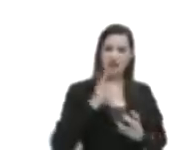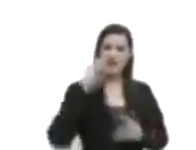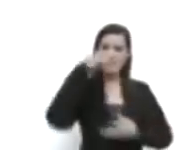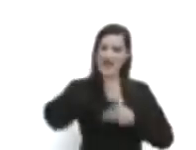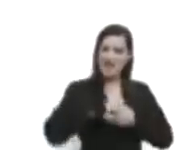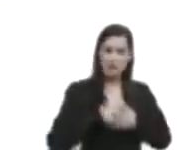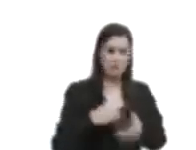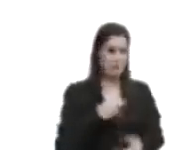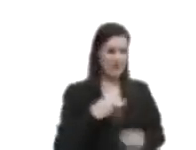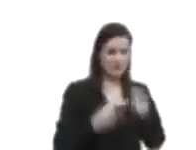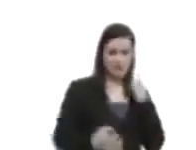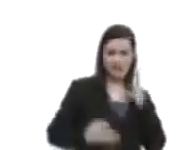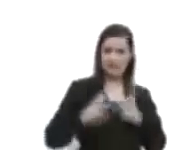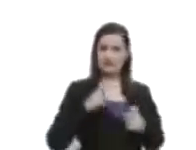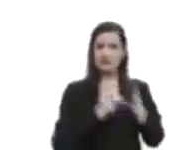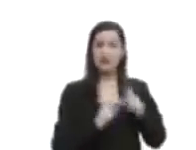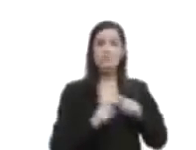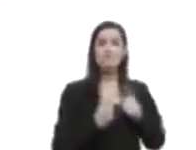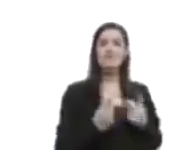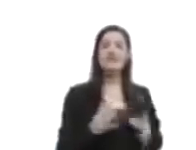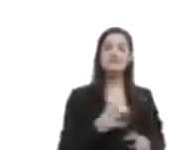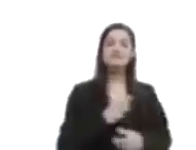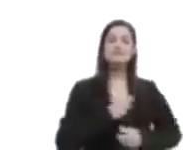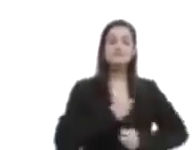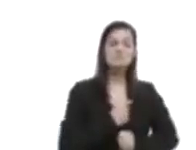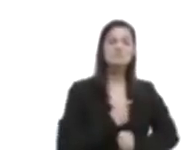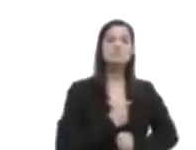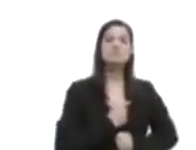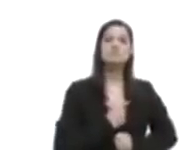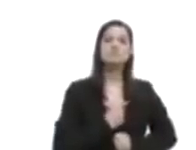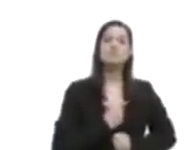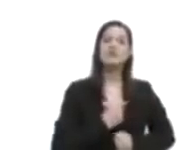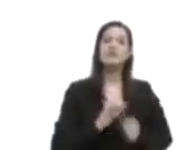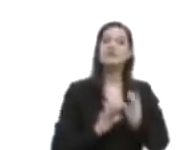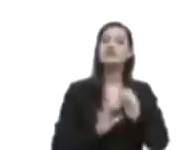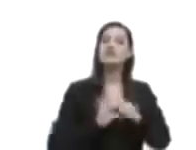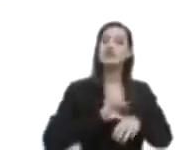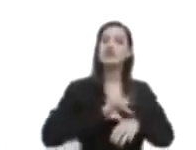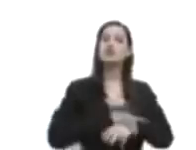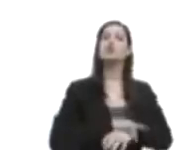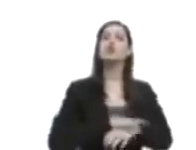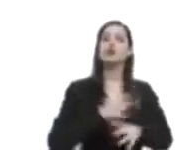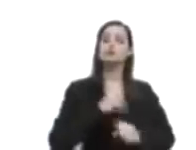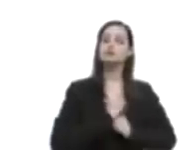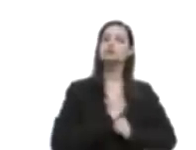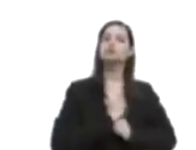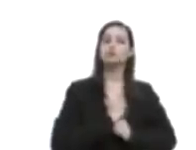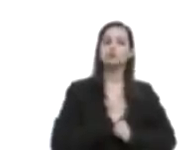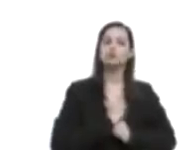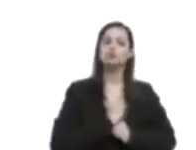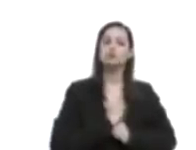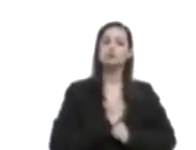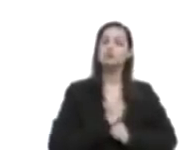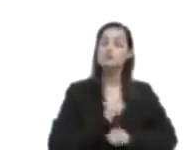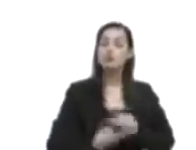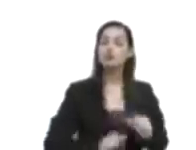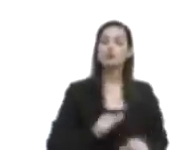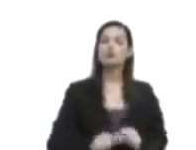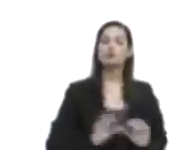do pecado, ele possui agora a liberdade dos filhos de Deus, conforme Romanos 6 e Romanos 8.